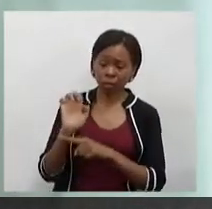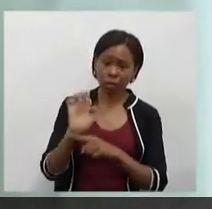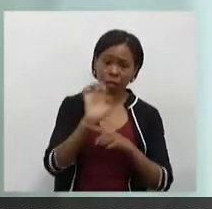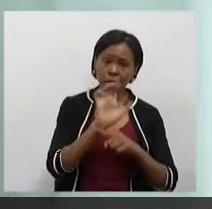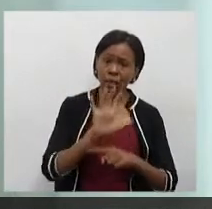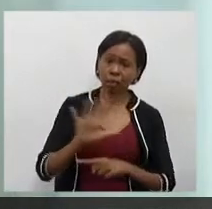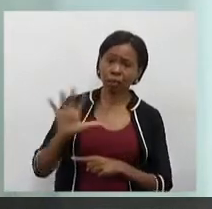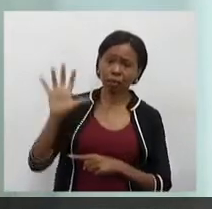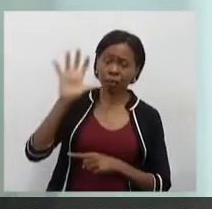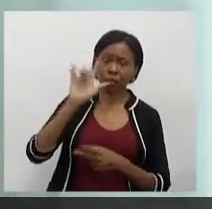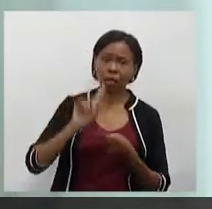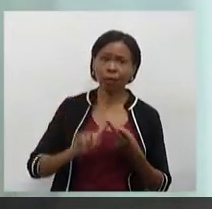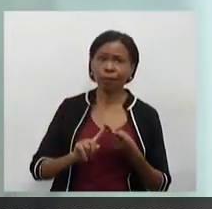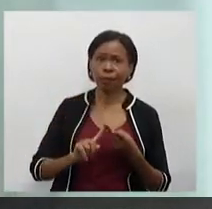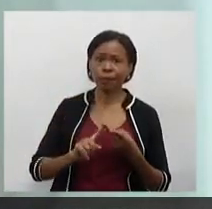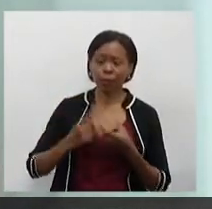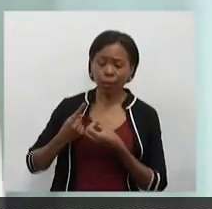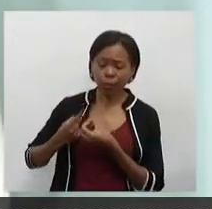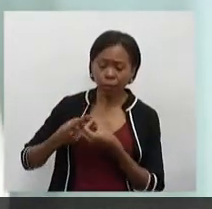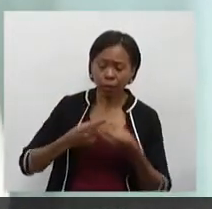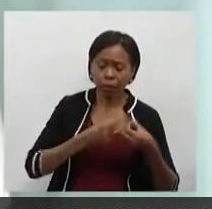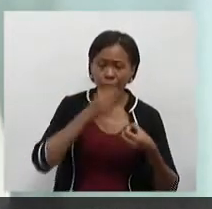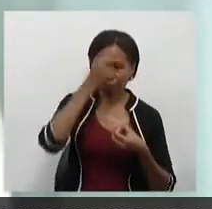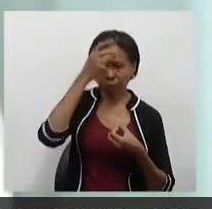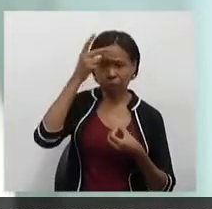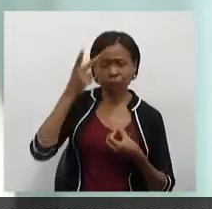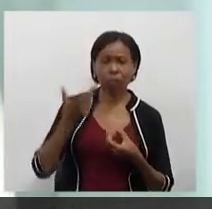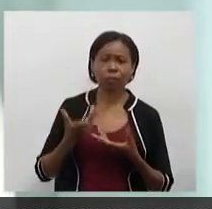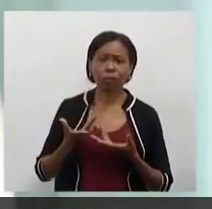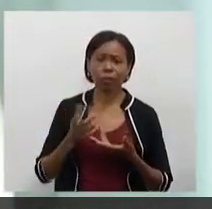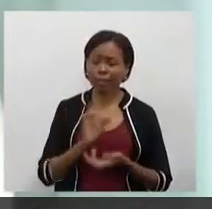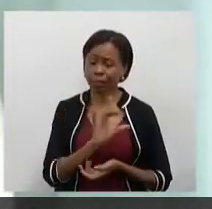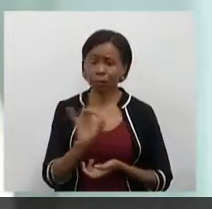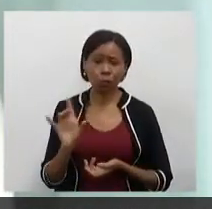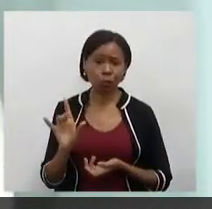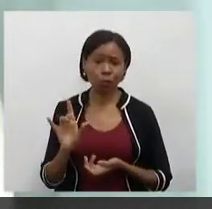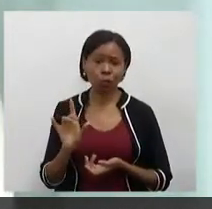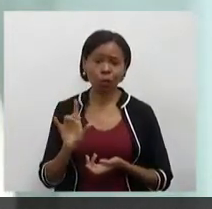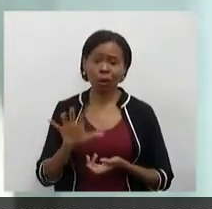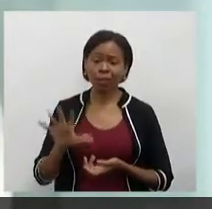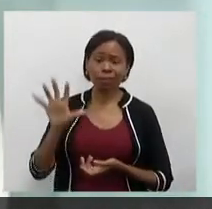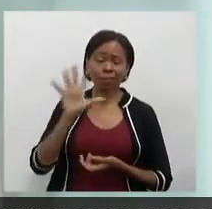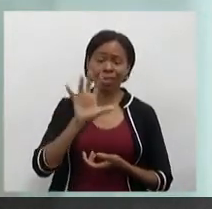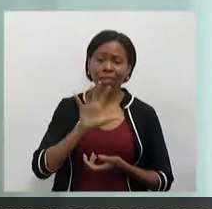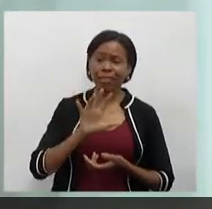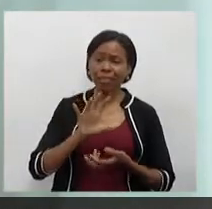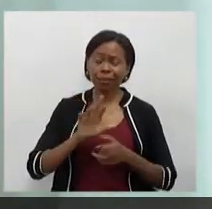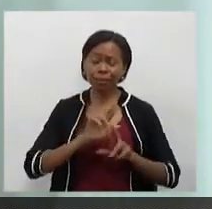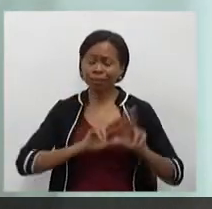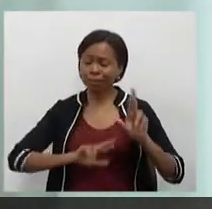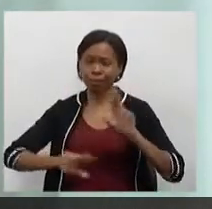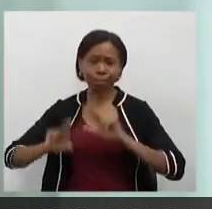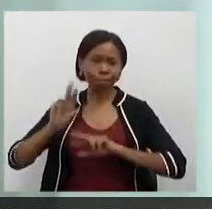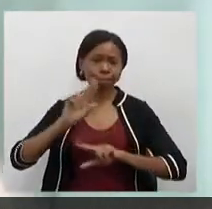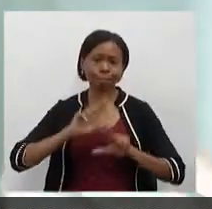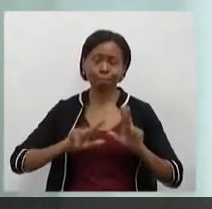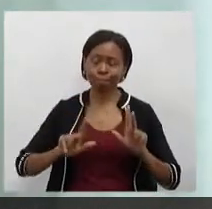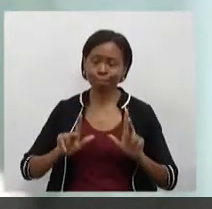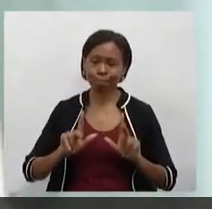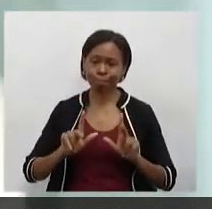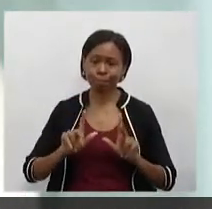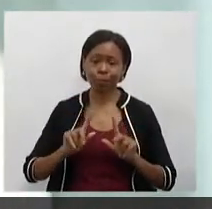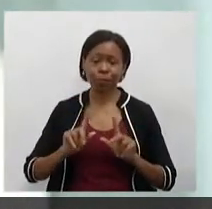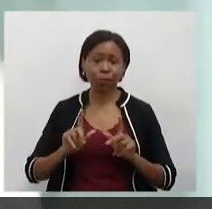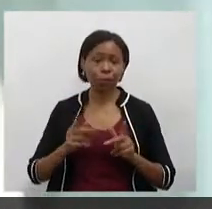adequar-se, por meio do princípio da descentralização, às suas realidades. Então, como? Eu também sou especialista em